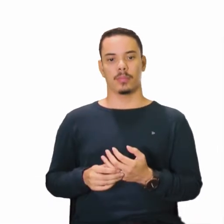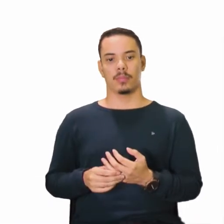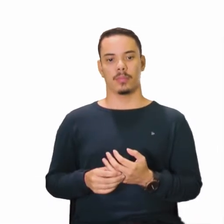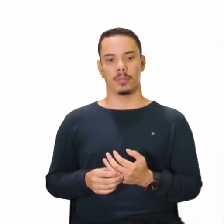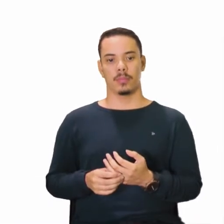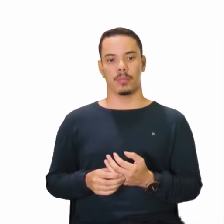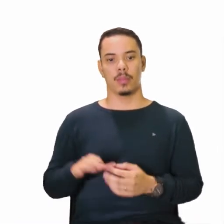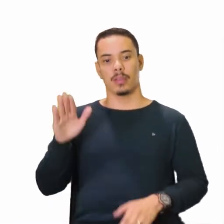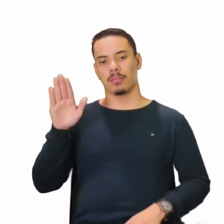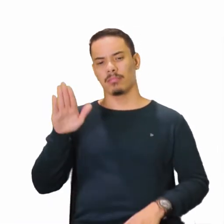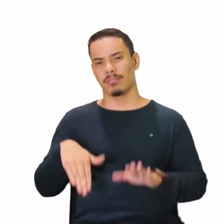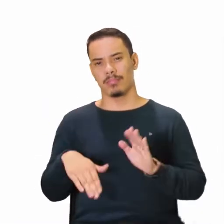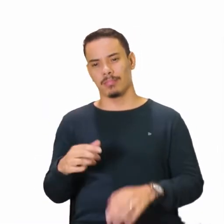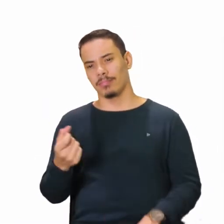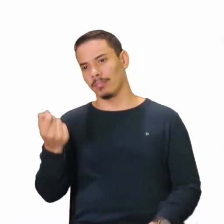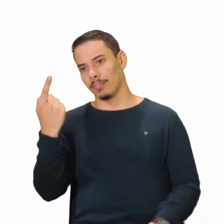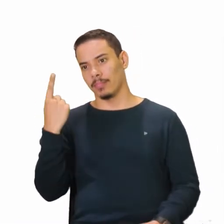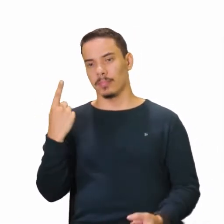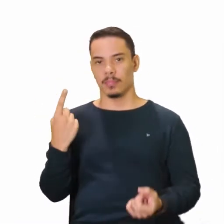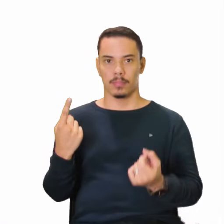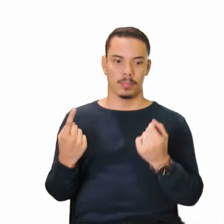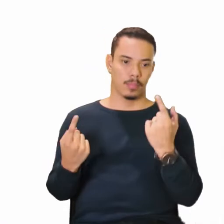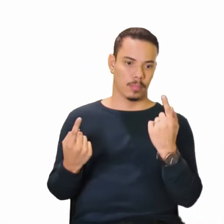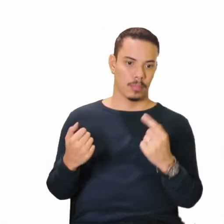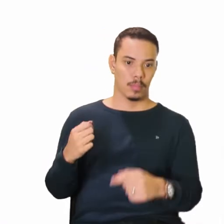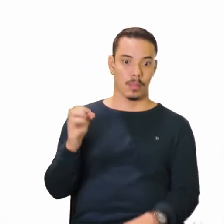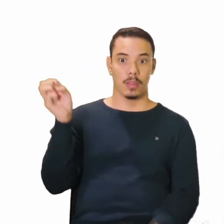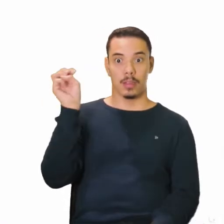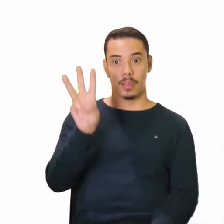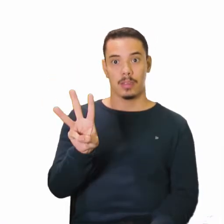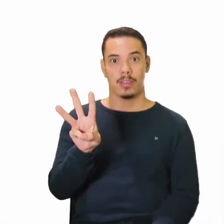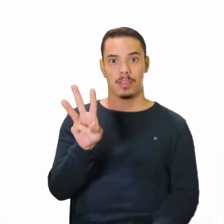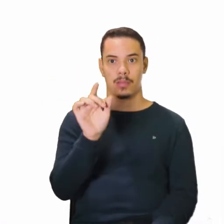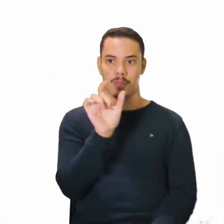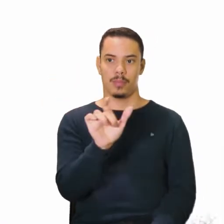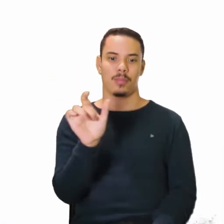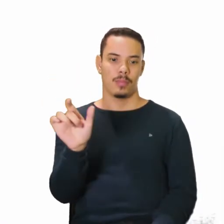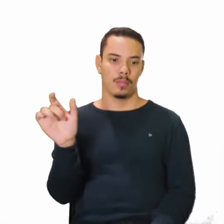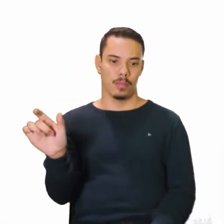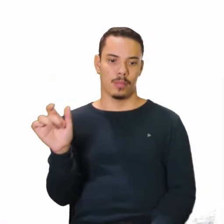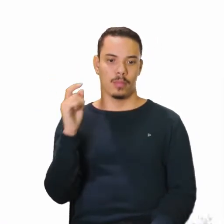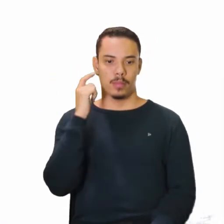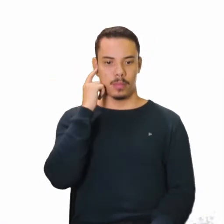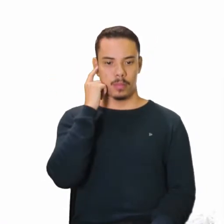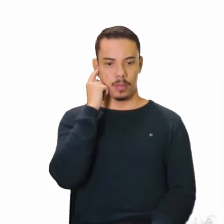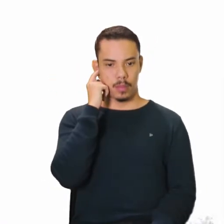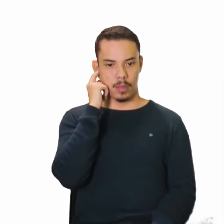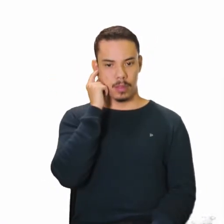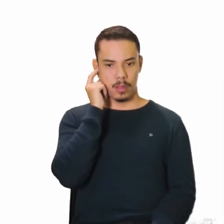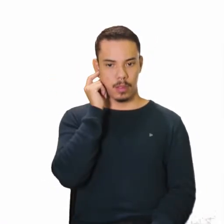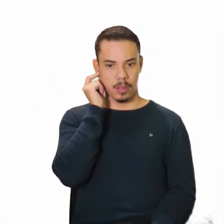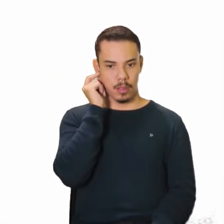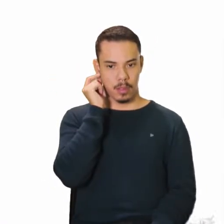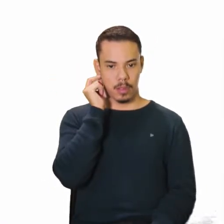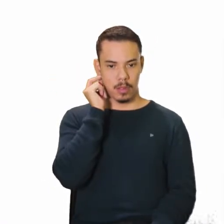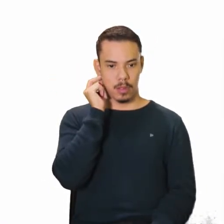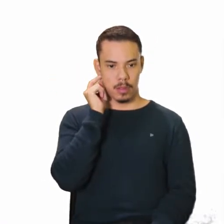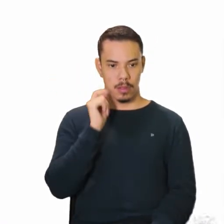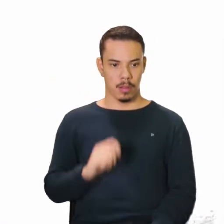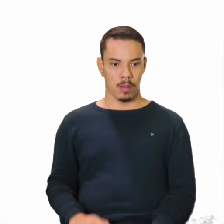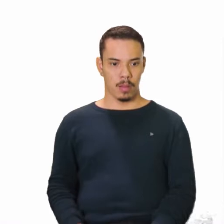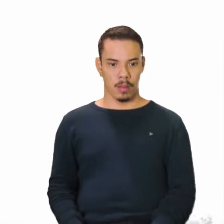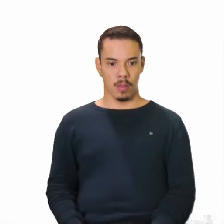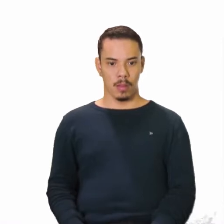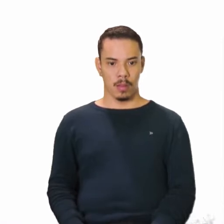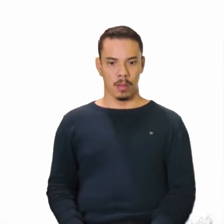tem de vez em quando. Olha aí essa locução. Quantas palavras? Ó, uma, duas, três,